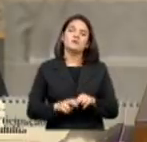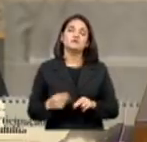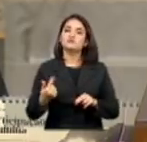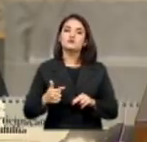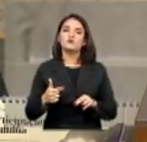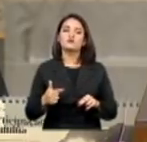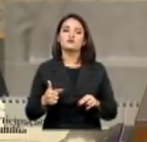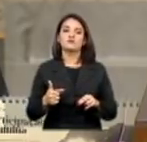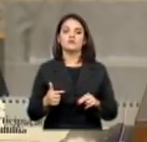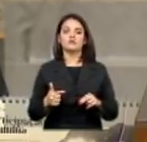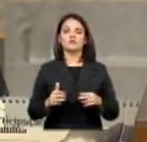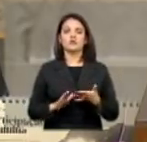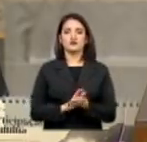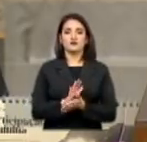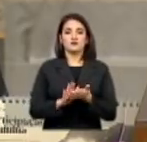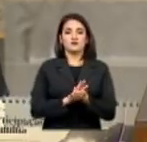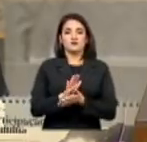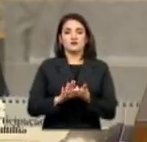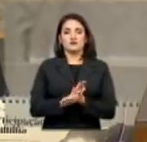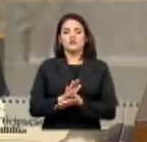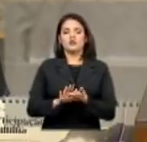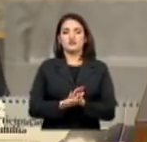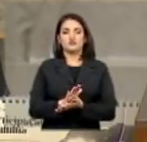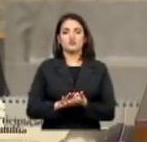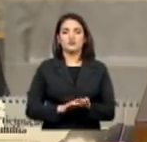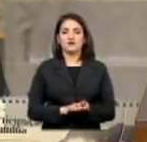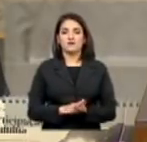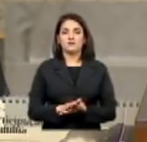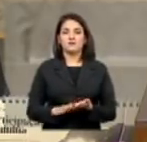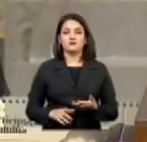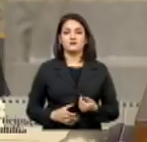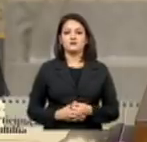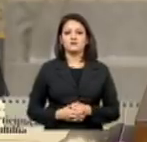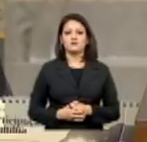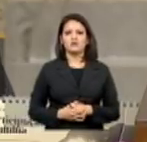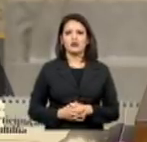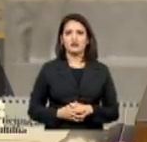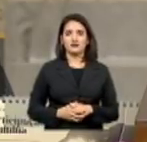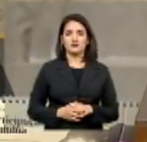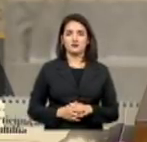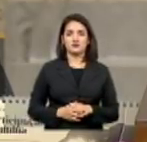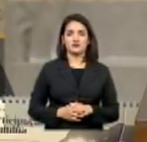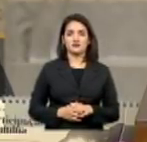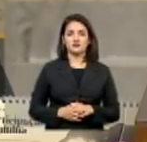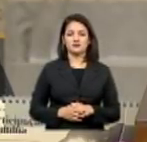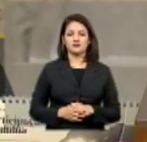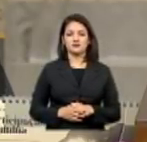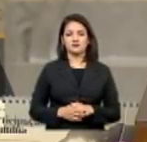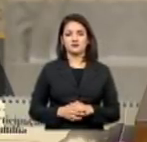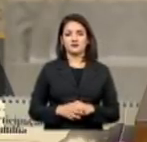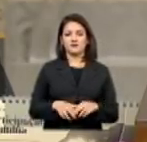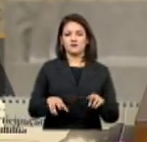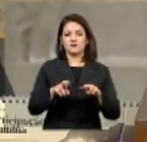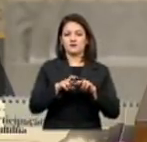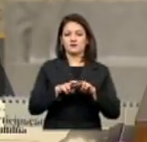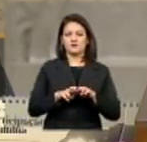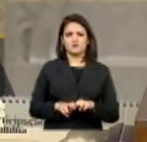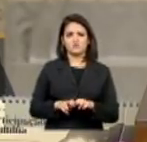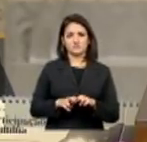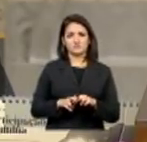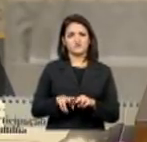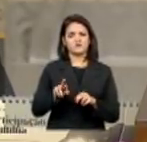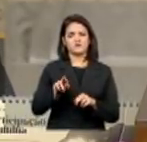condenatória o fato de o réu delatado ter tido prazo comum para o réu relator para ofertar